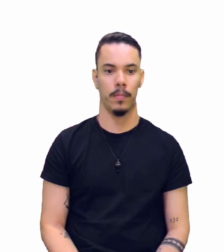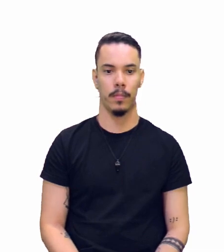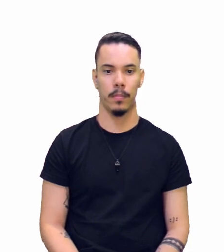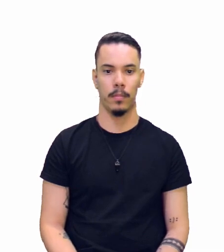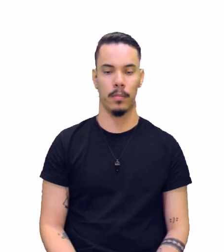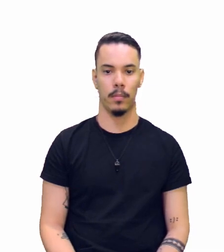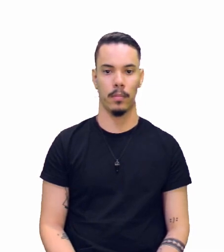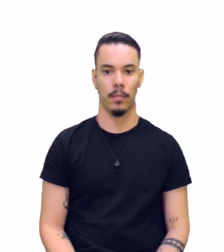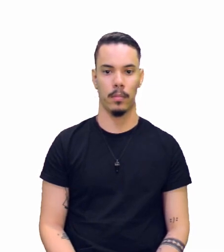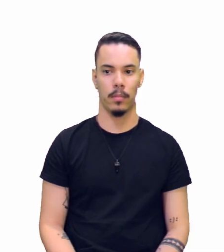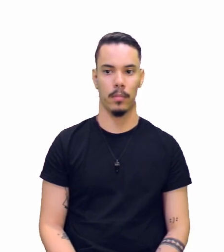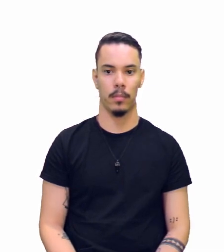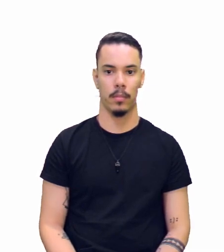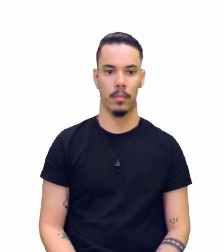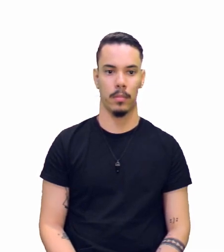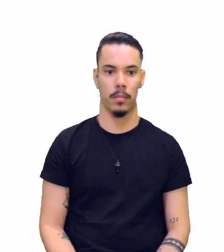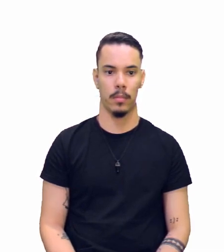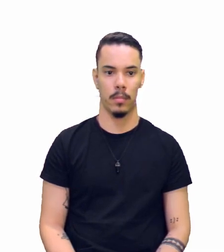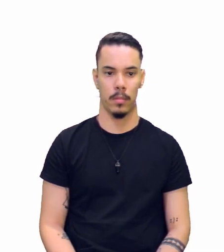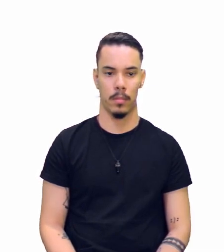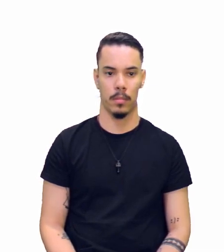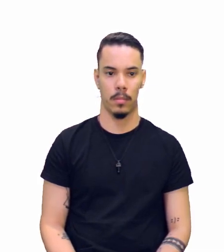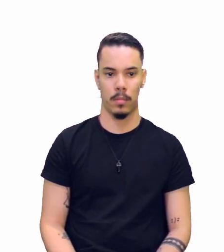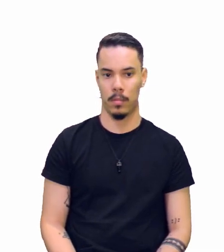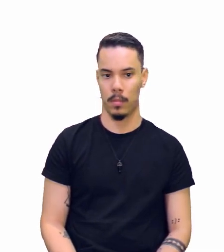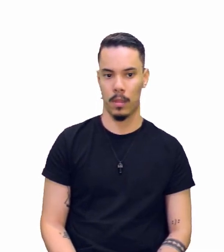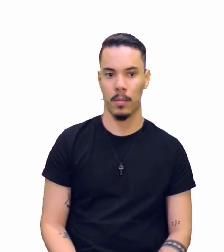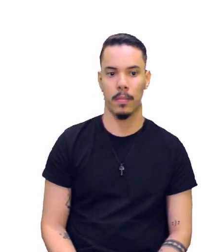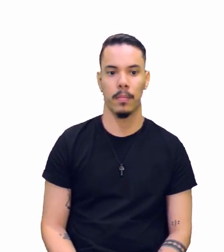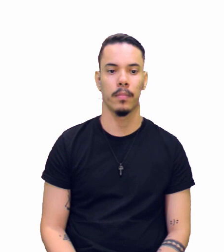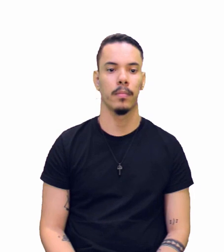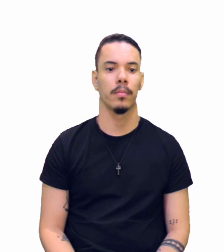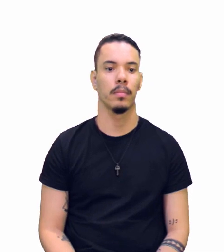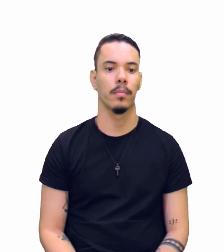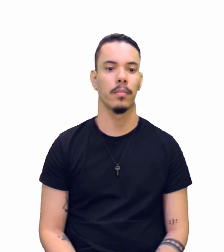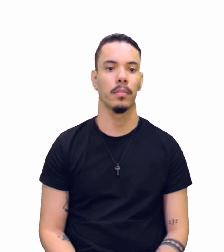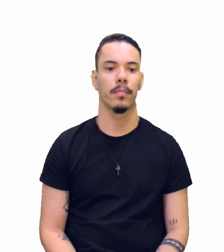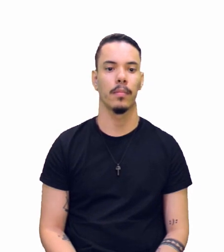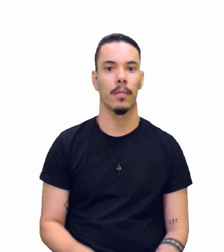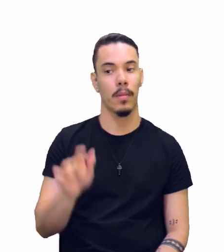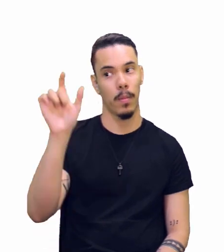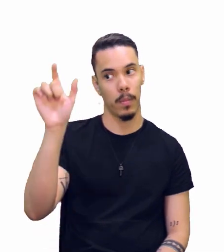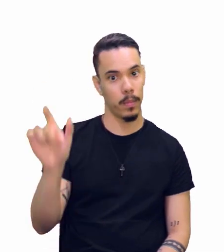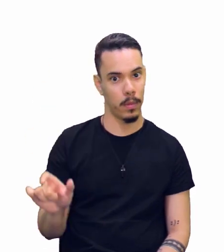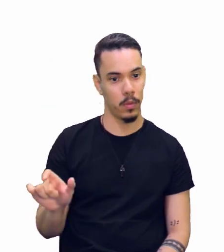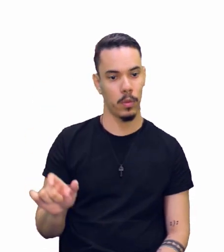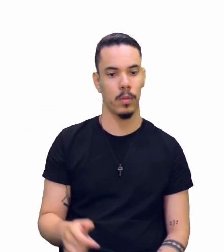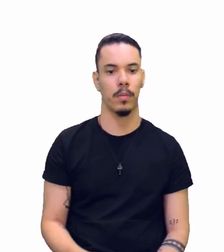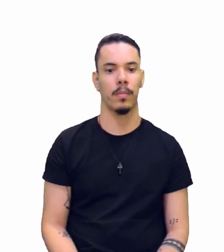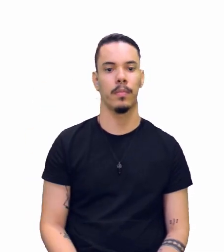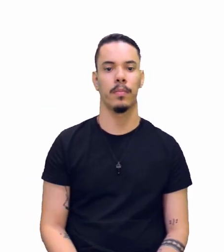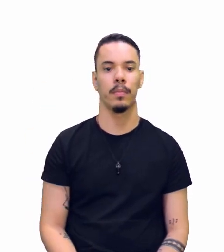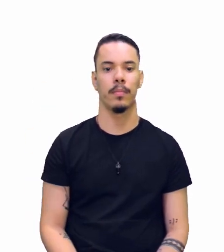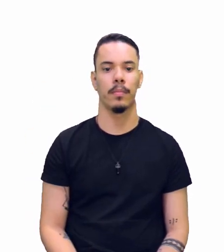não, melhor dizer person, né? Para poder mudar aqui. Person, pessoa,